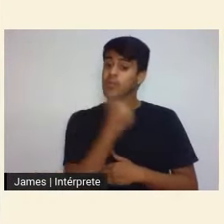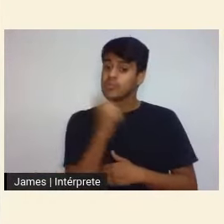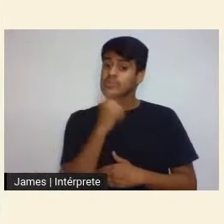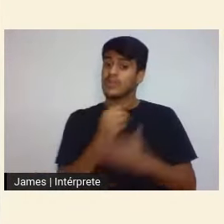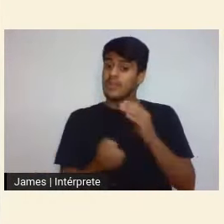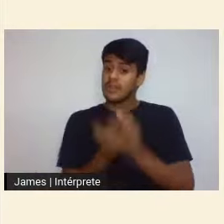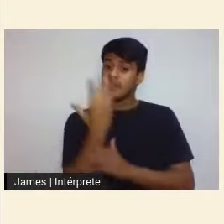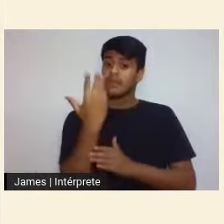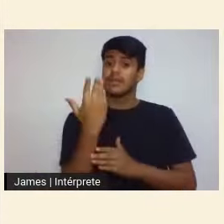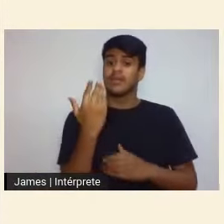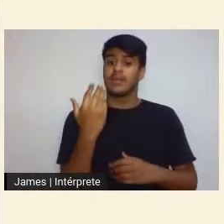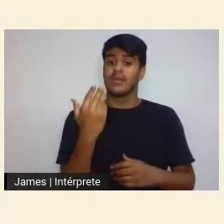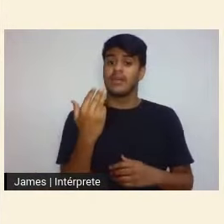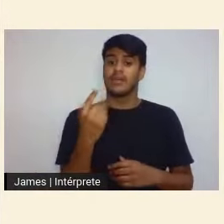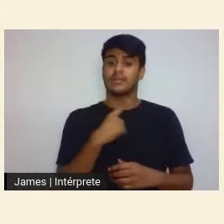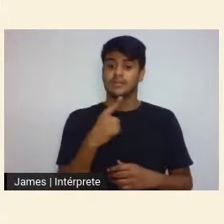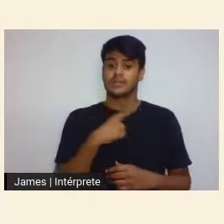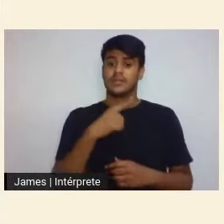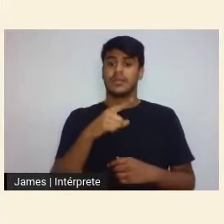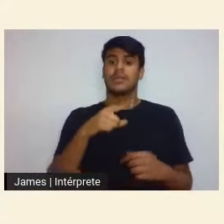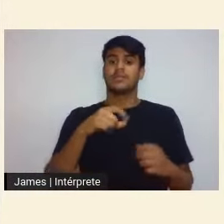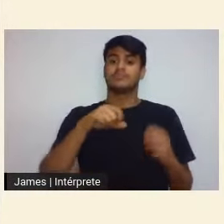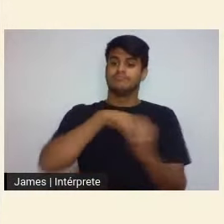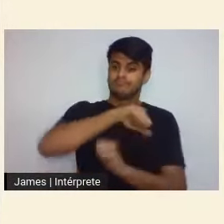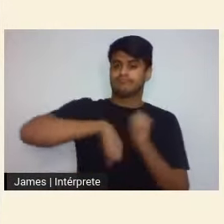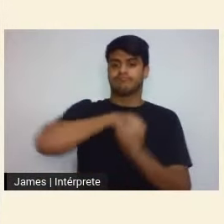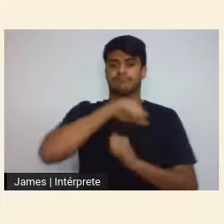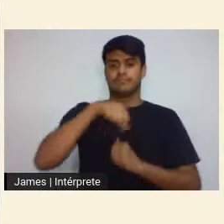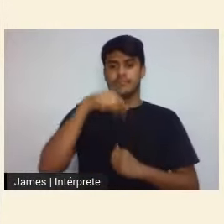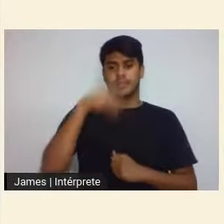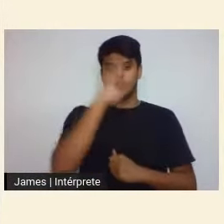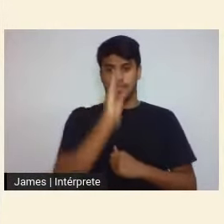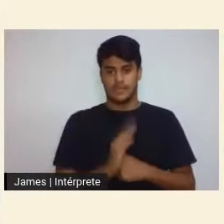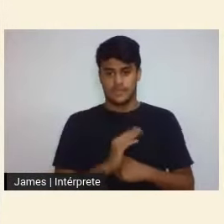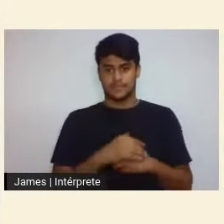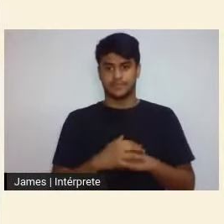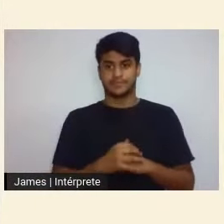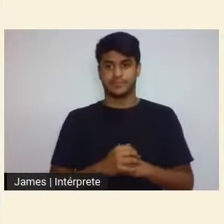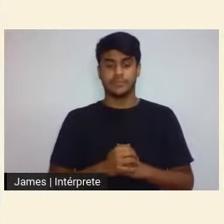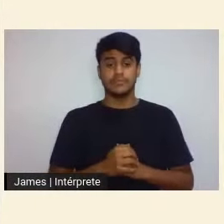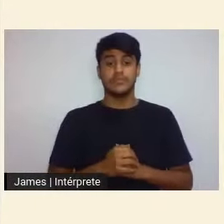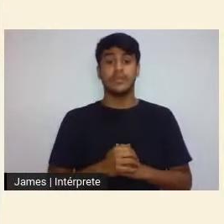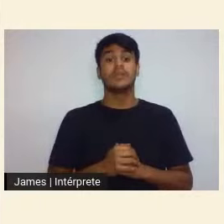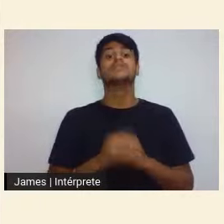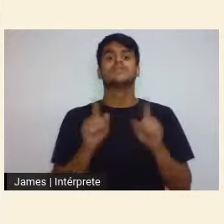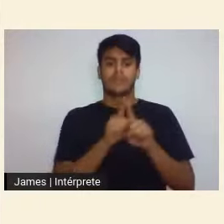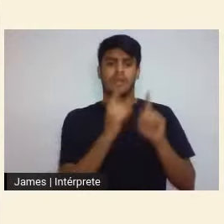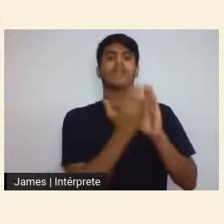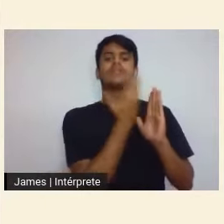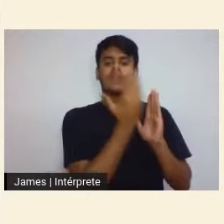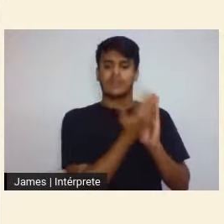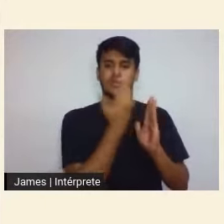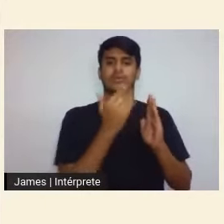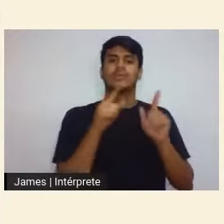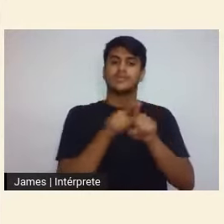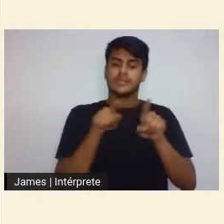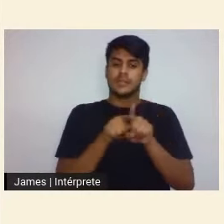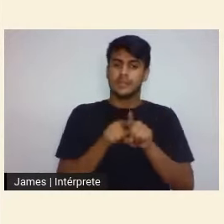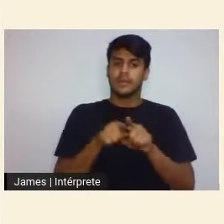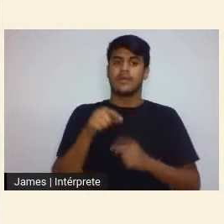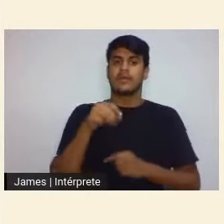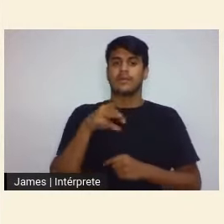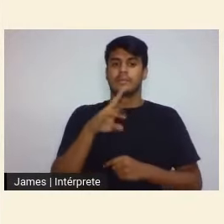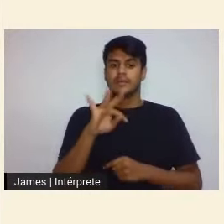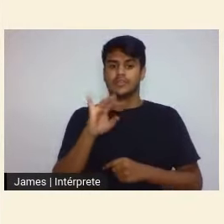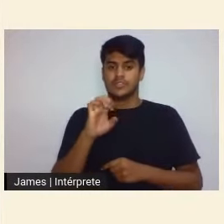moderna interpretação do Brasil, tanto na literatura como nas obras de Mário de Andrade, ou Raul Bopp, ou José